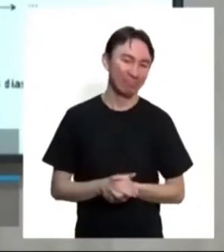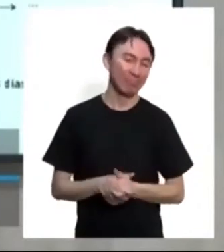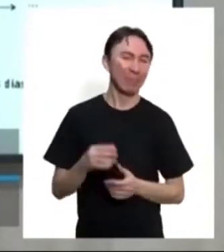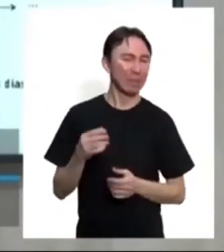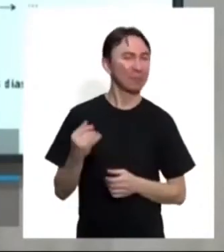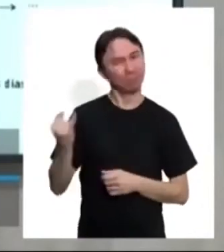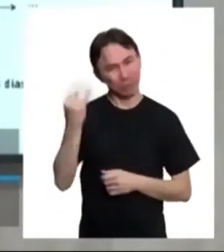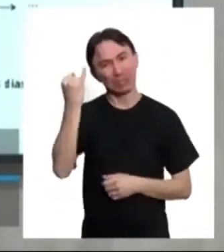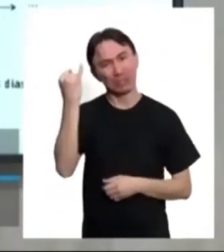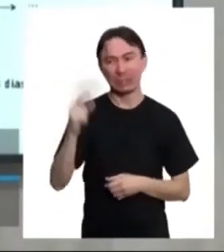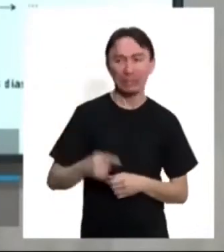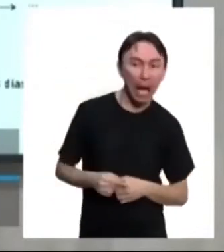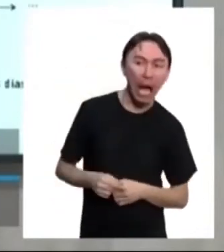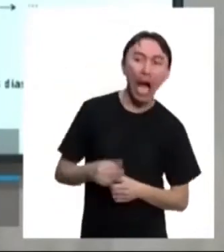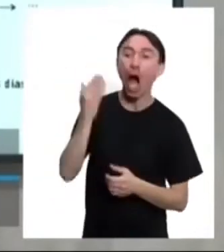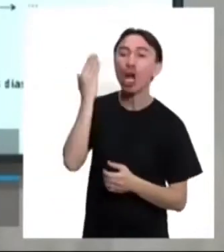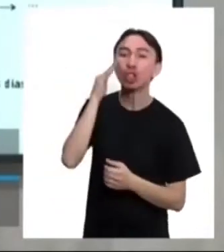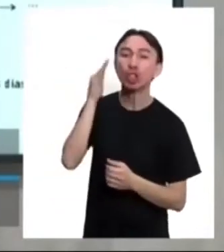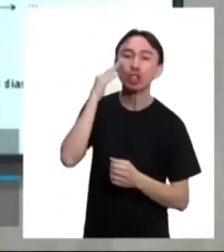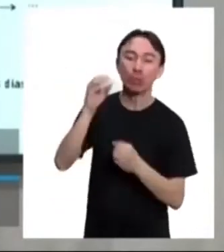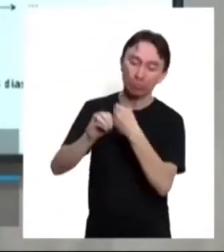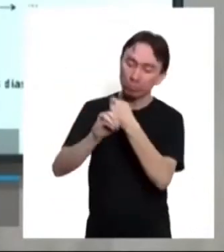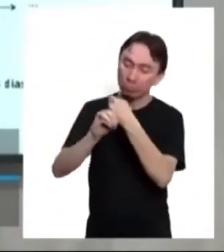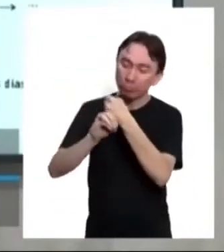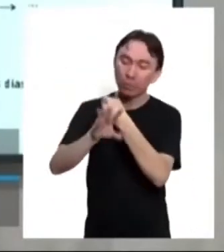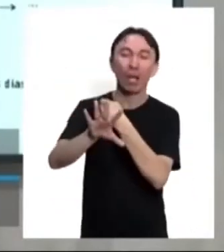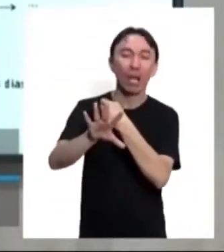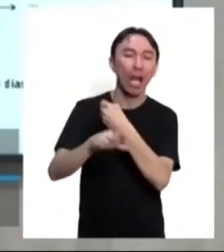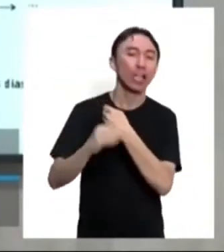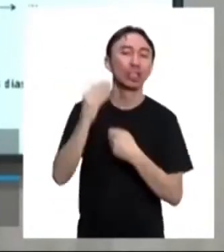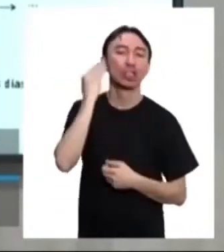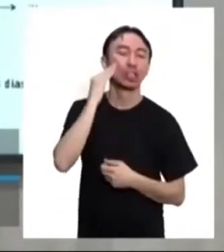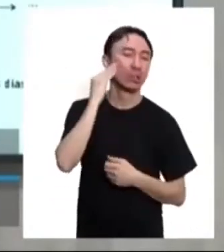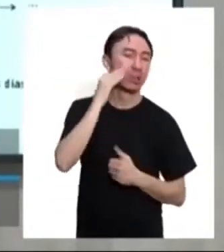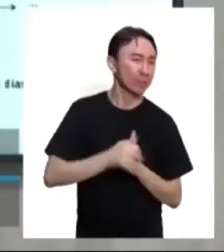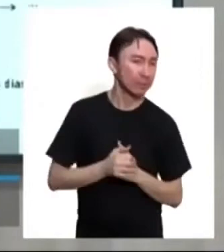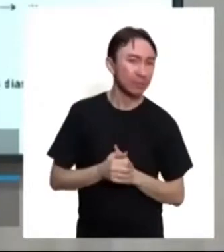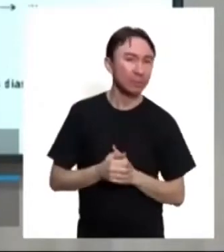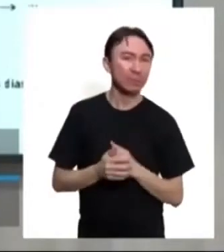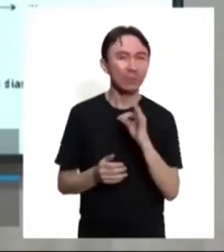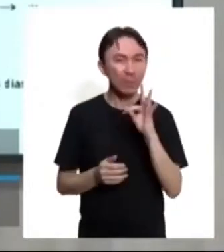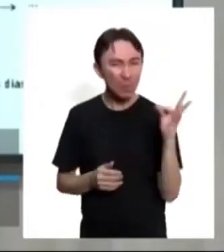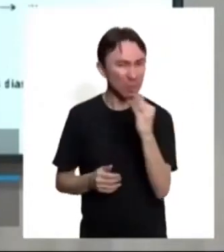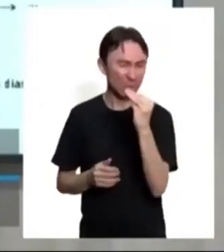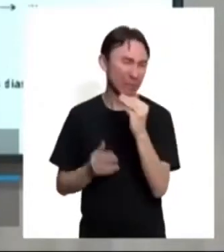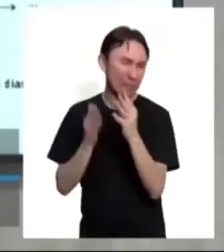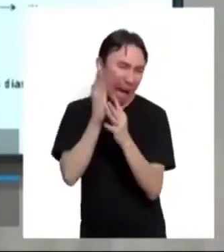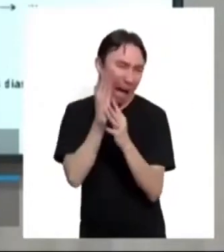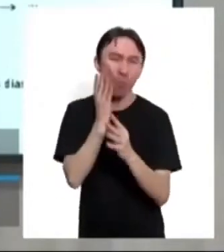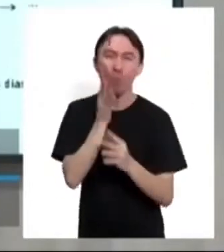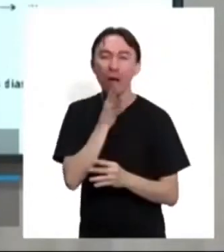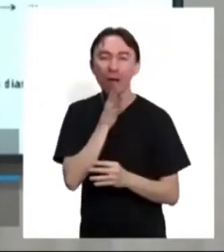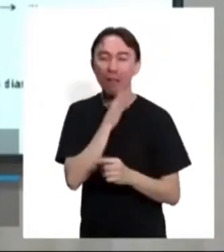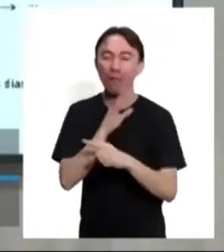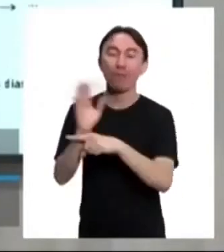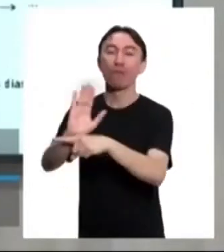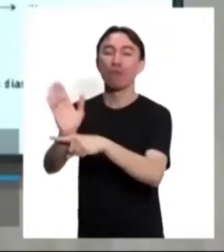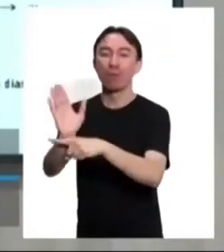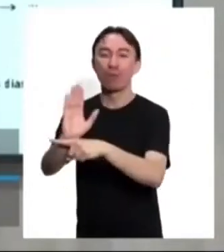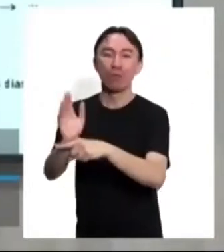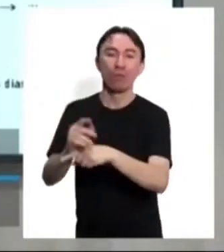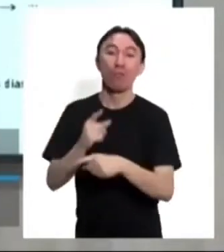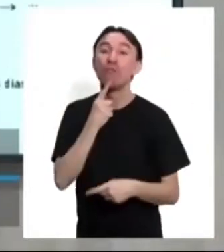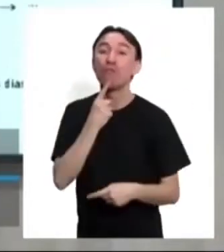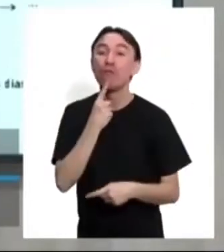elemento radioativo, né? Todo mundo sabe, todo mundo conhece o filme do Hulk, né? O Hulk, ele tomou